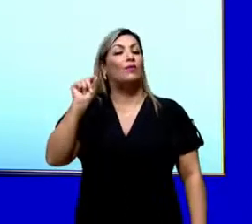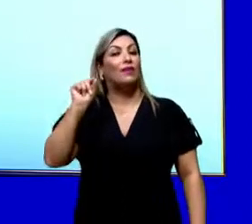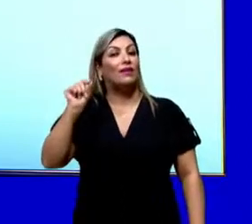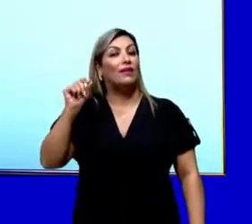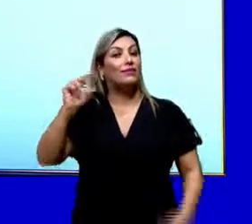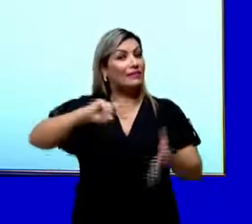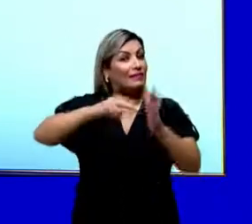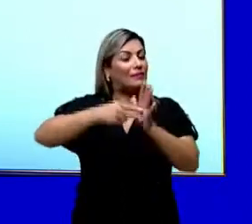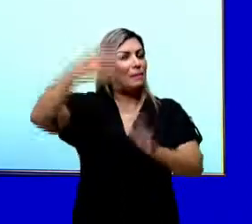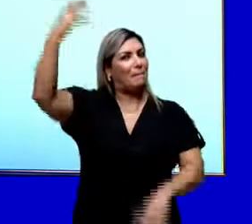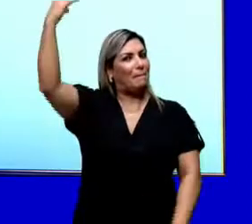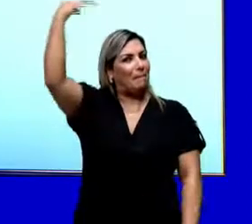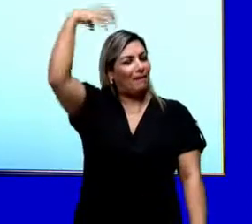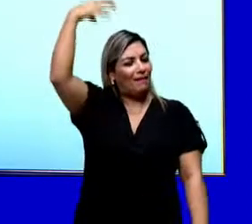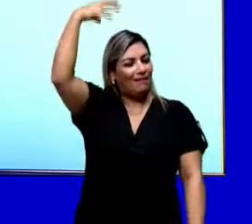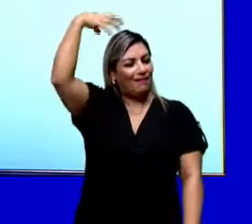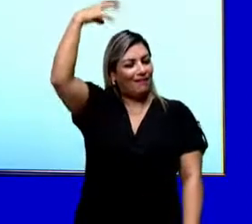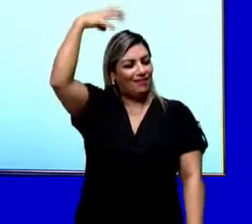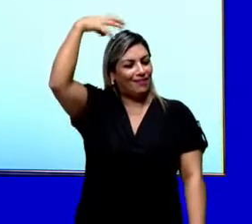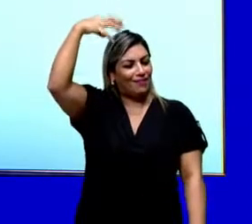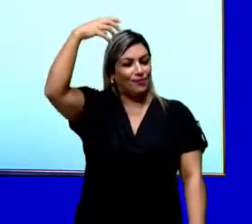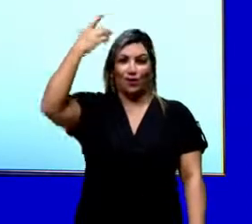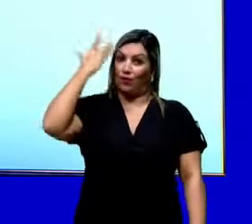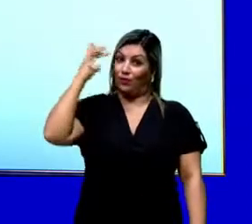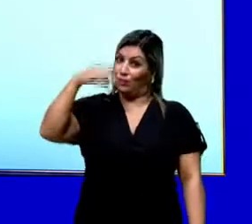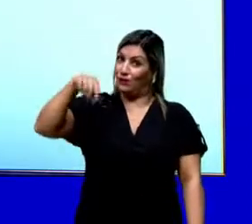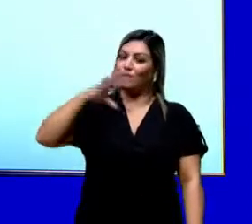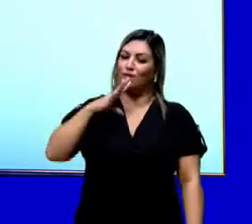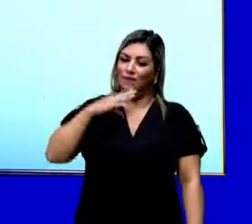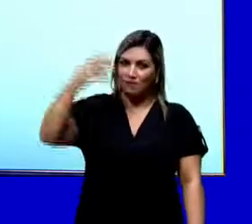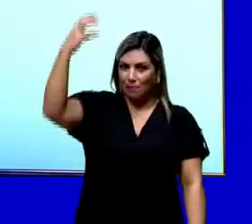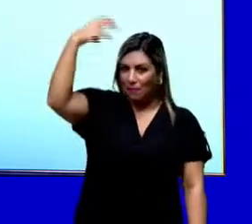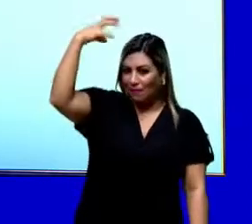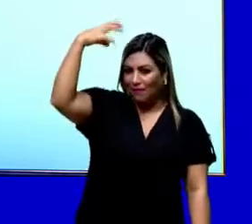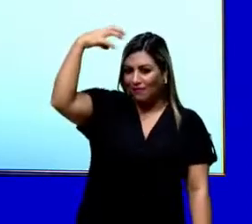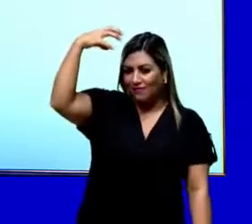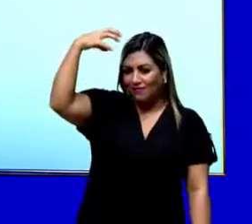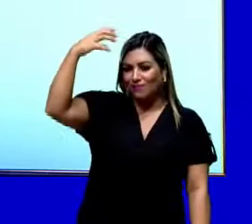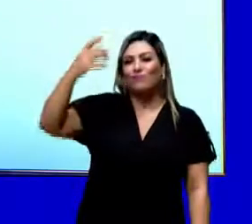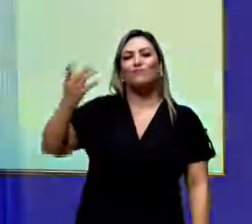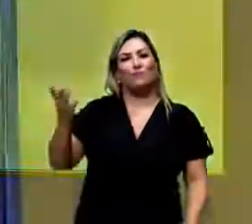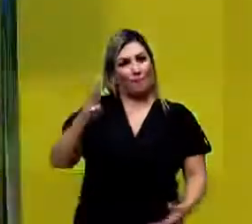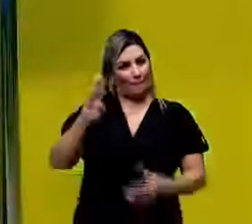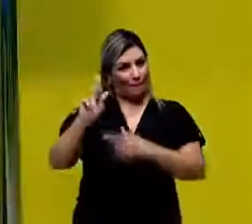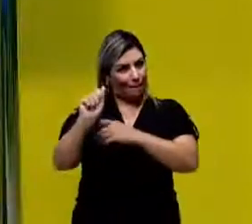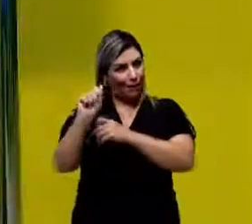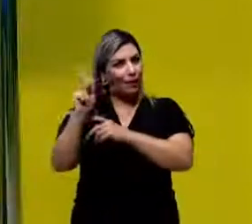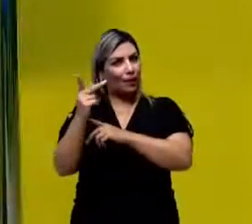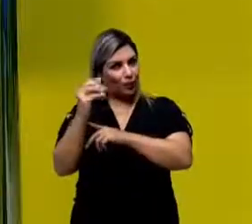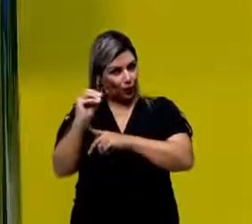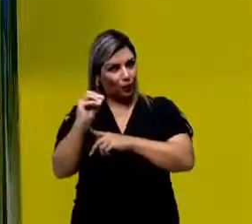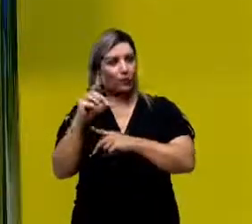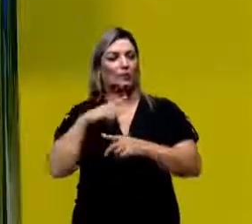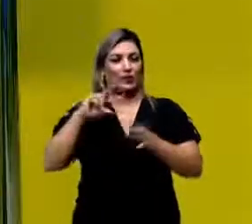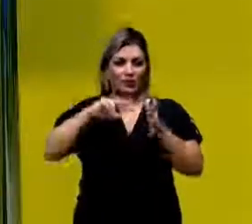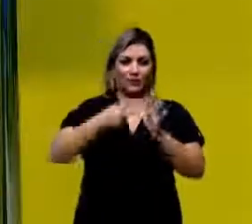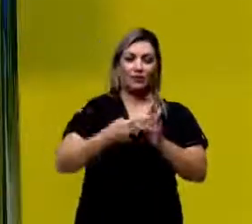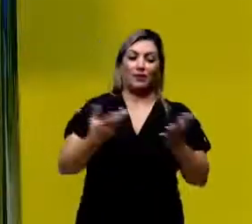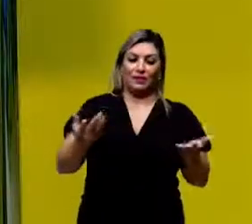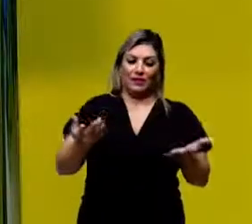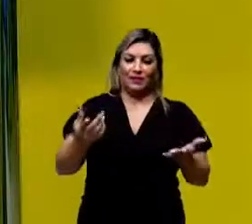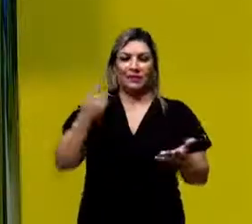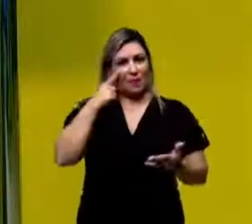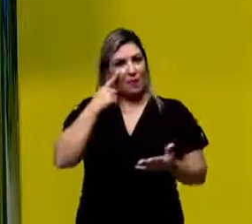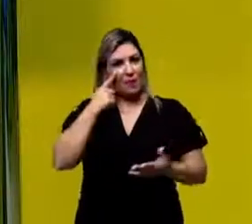significa banho eu não sei se vocês conhecem né um banho então pode